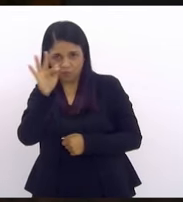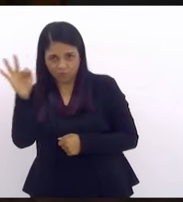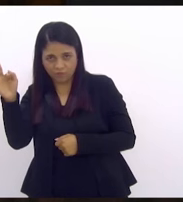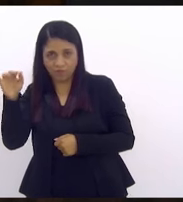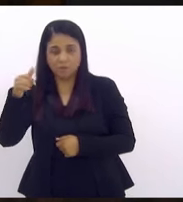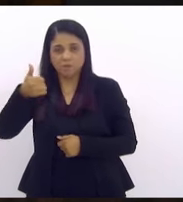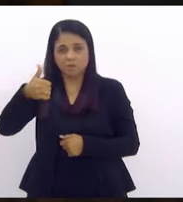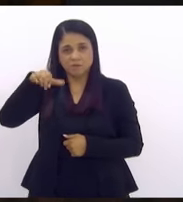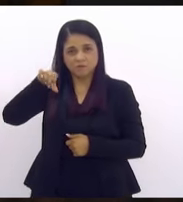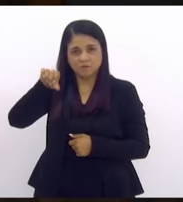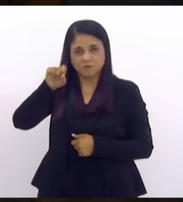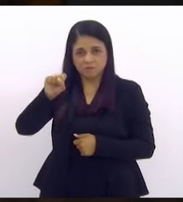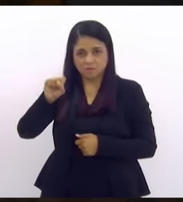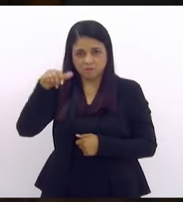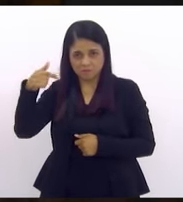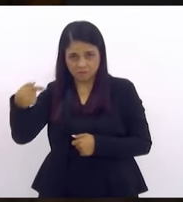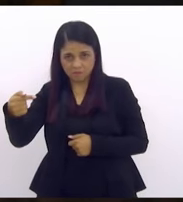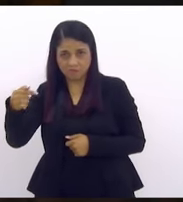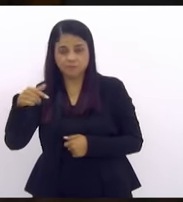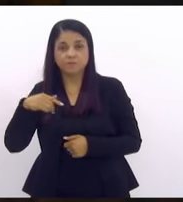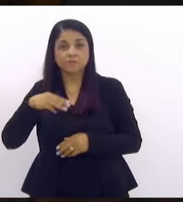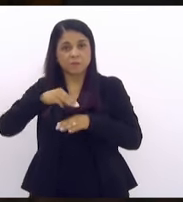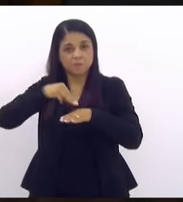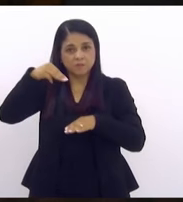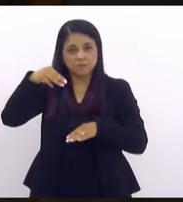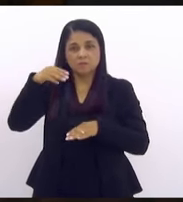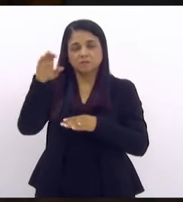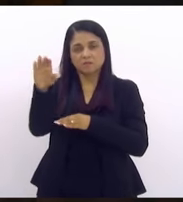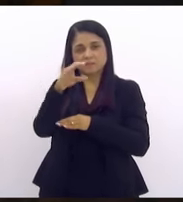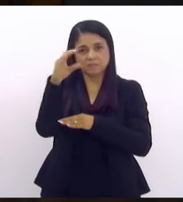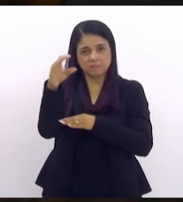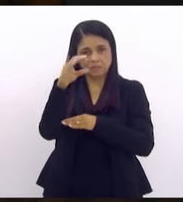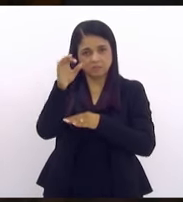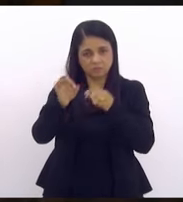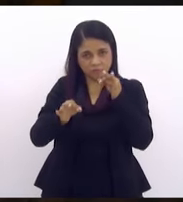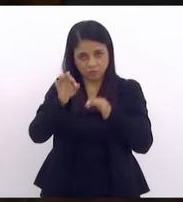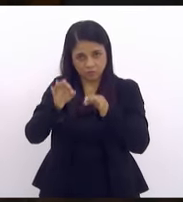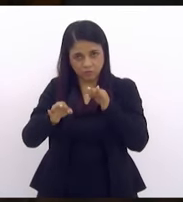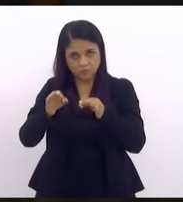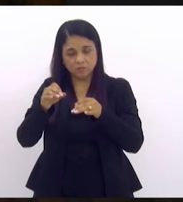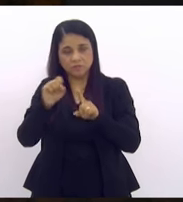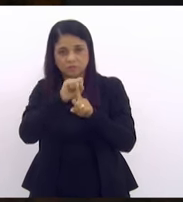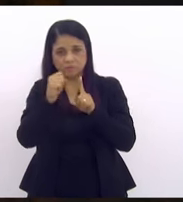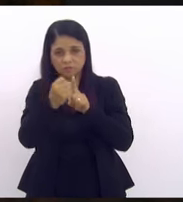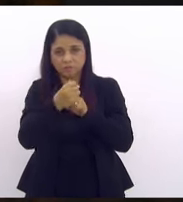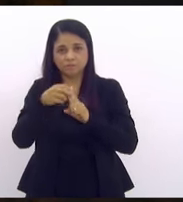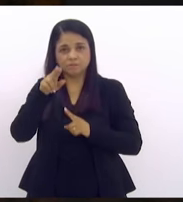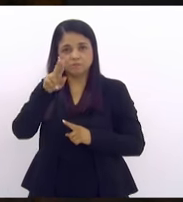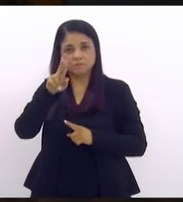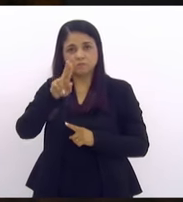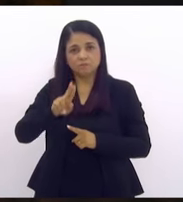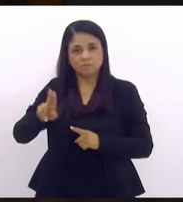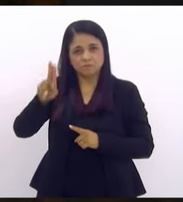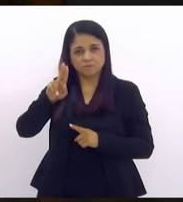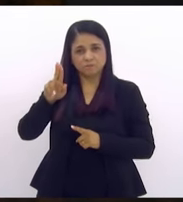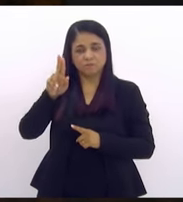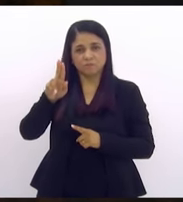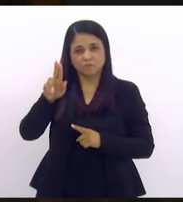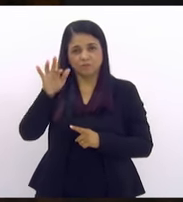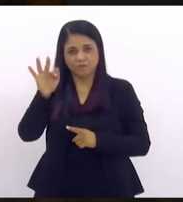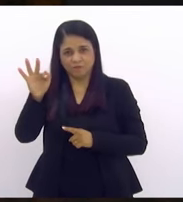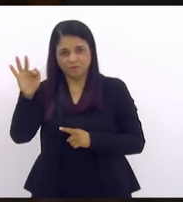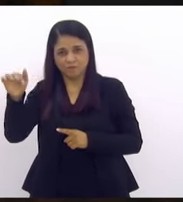em 1987 mestrado em ciências jurídicas e sociais pela Universidade Federal Fluminense